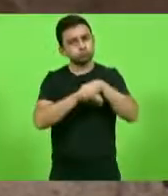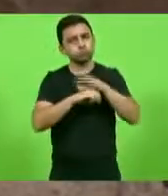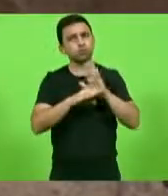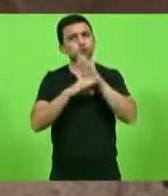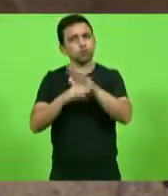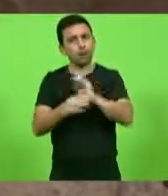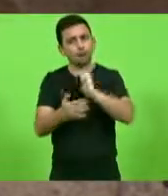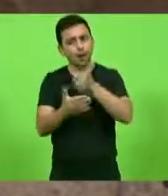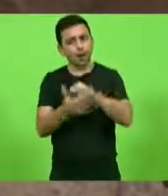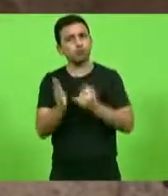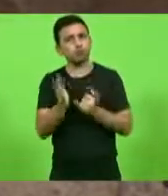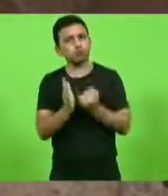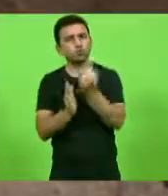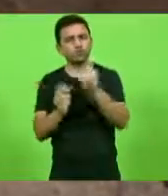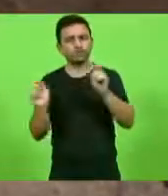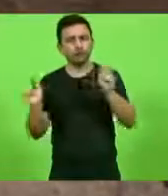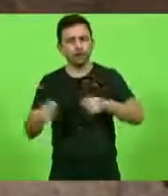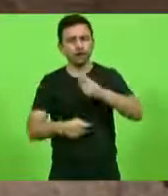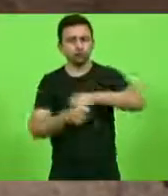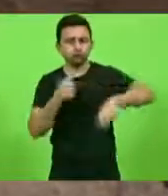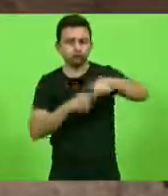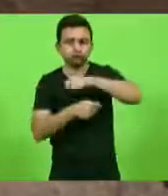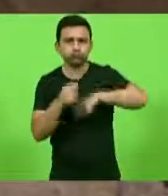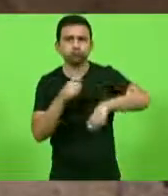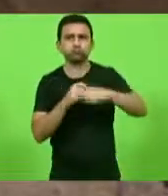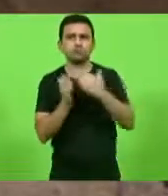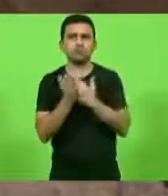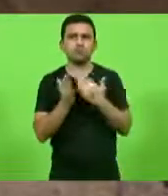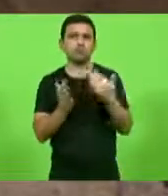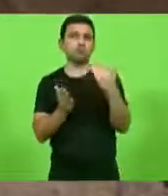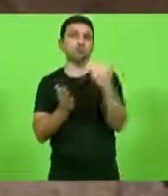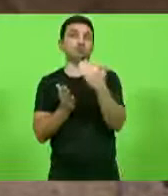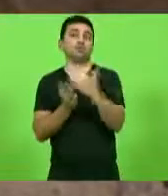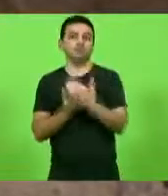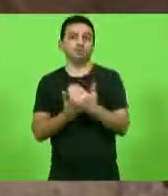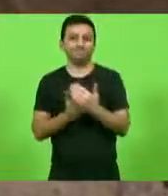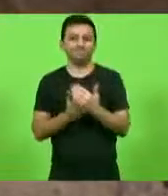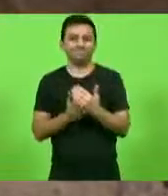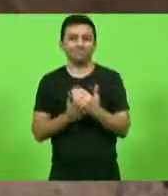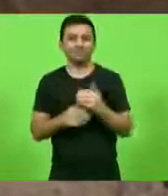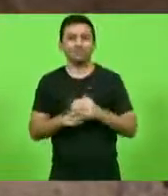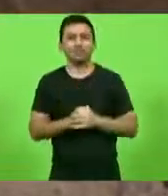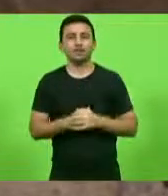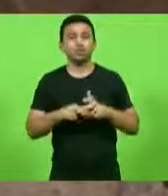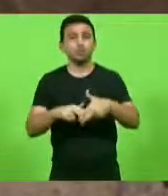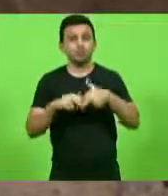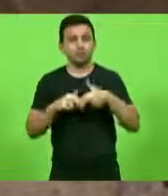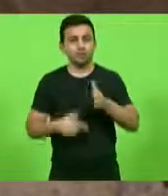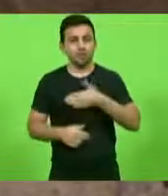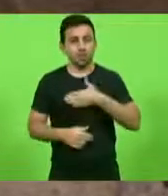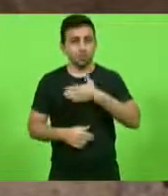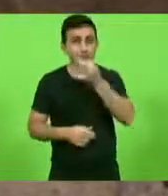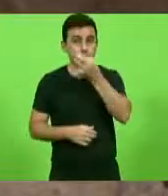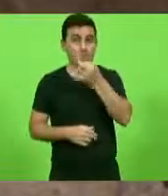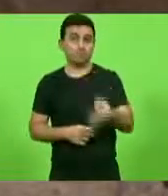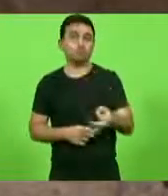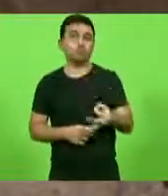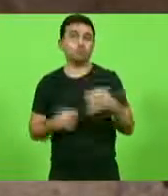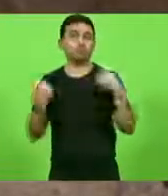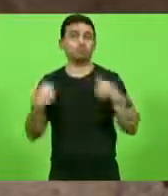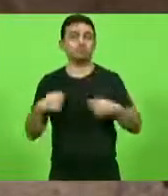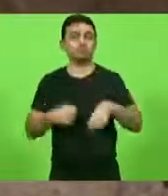se levantar, gerar emprego e a economia de Santa Catarina possa voltar. Por isso que, na minha opinião, nós temos que,